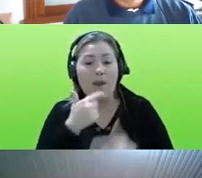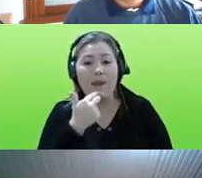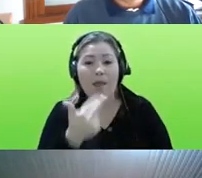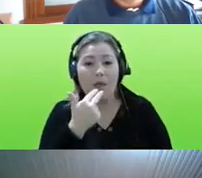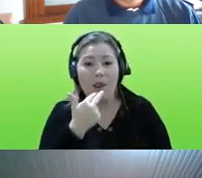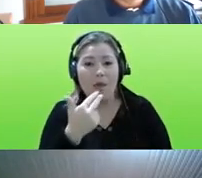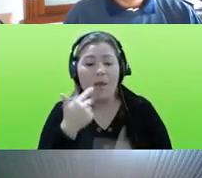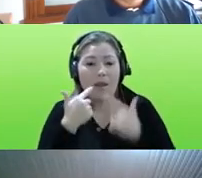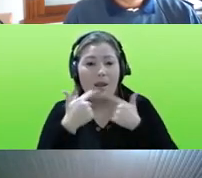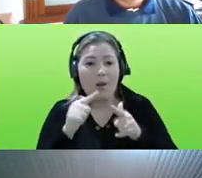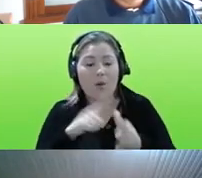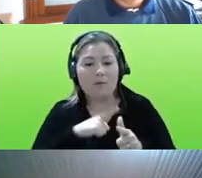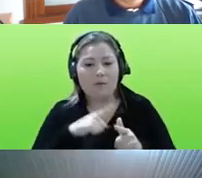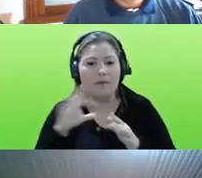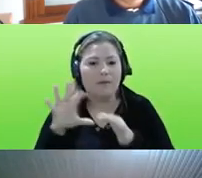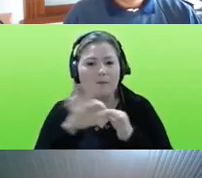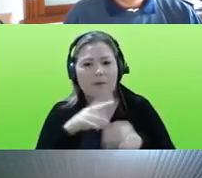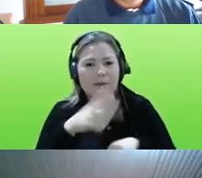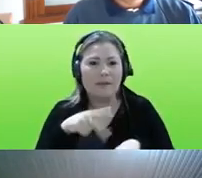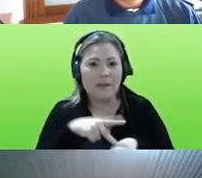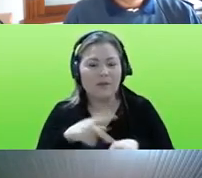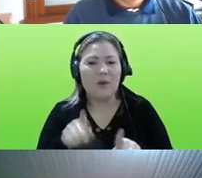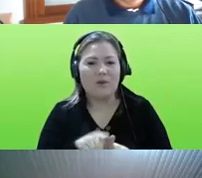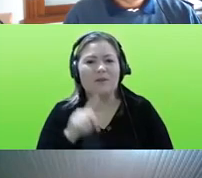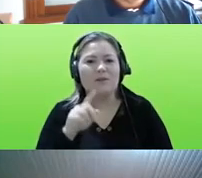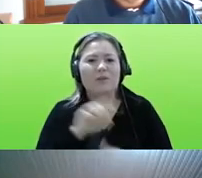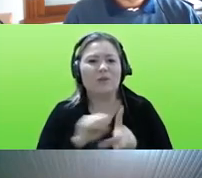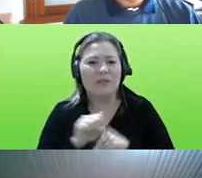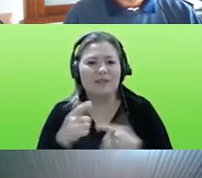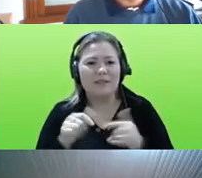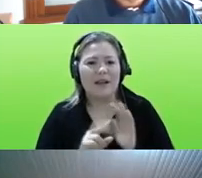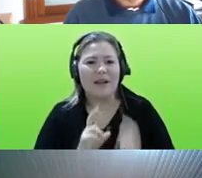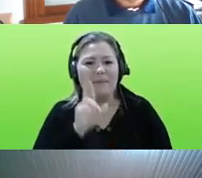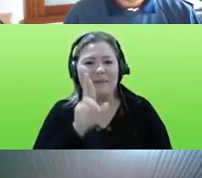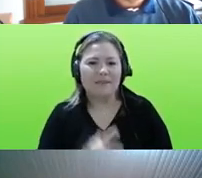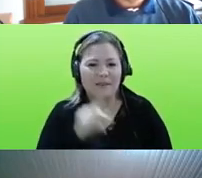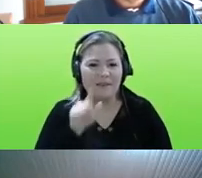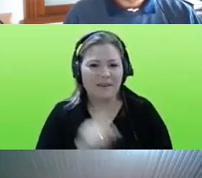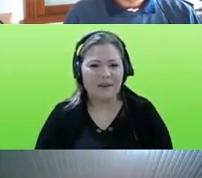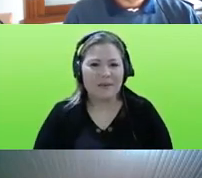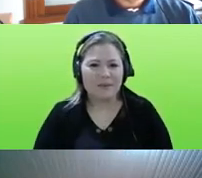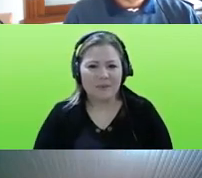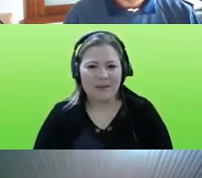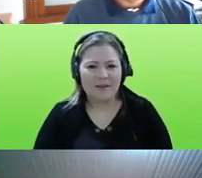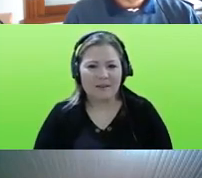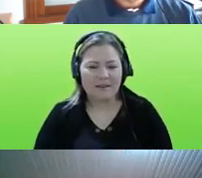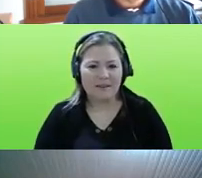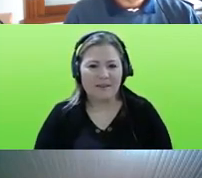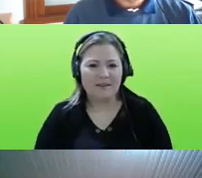alguma ligação com a Internacional Socialista vai estar representado aqui nesse